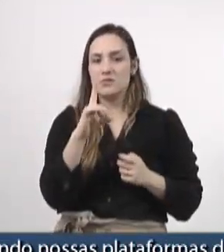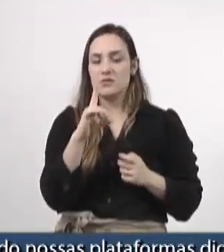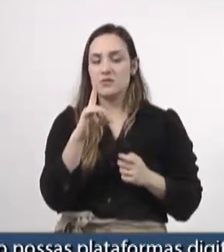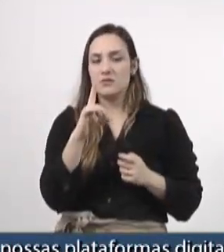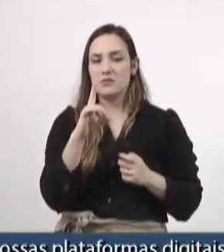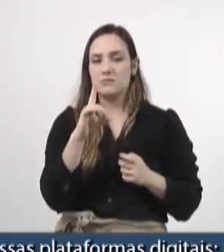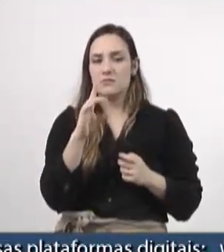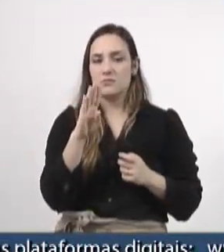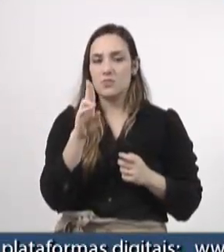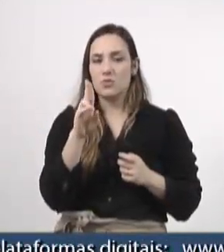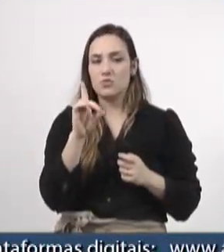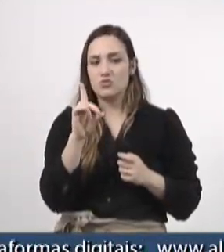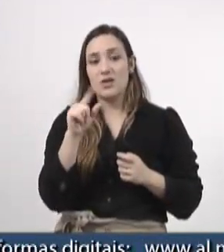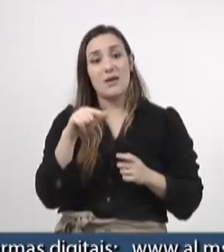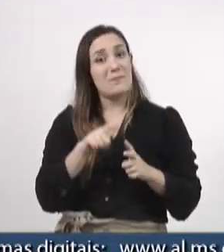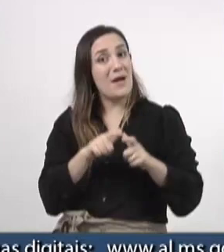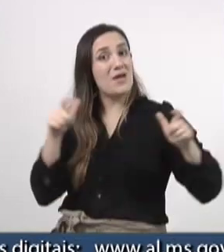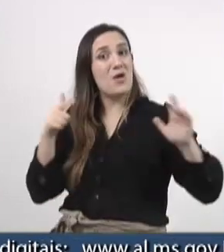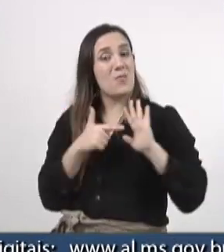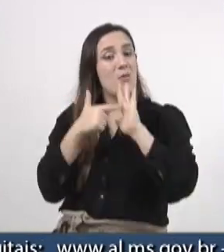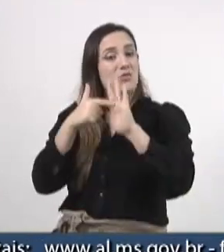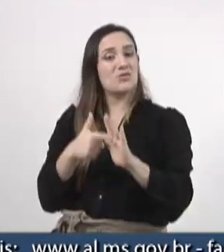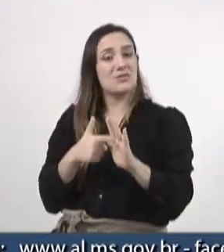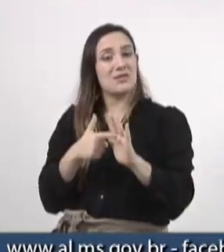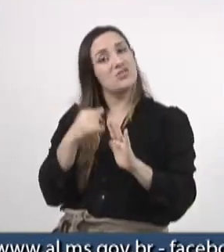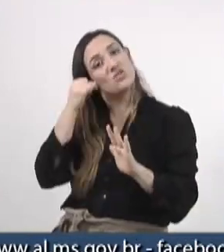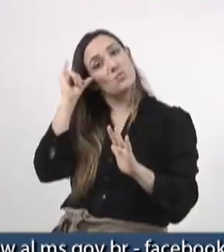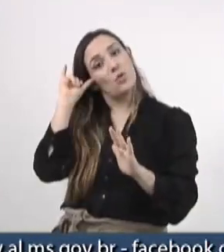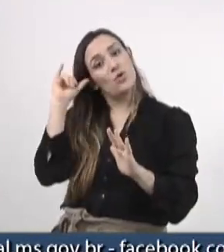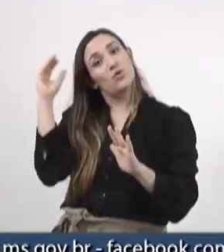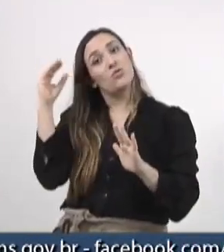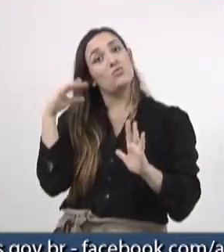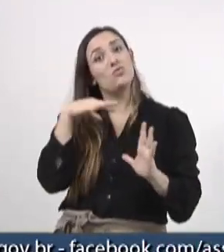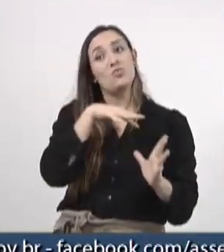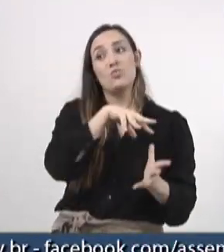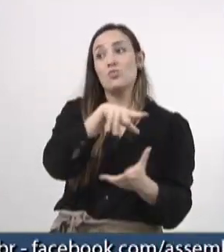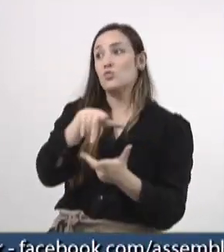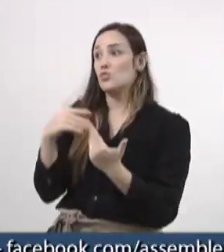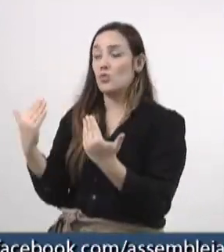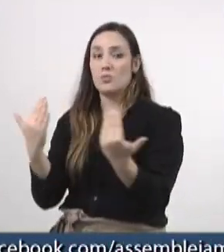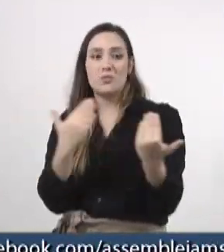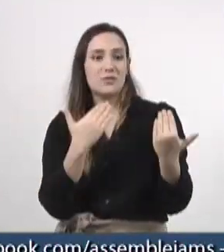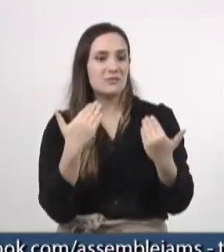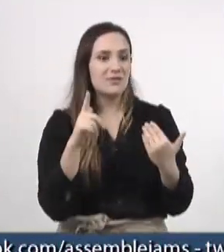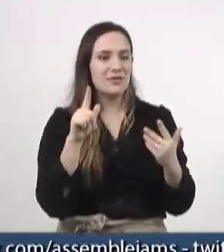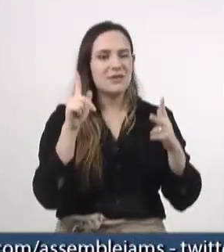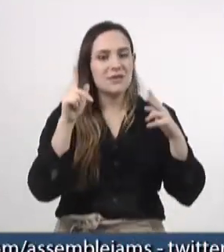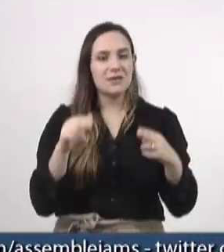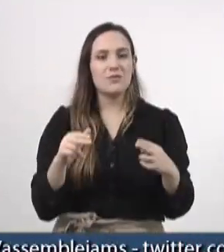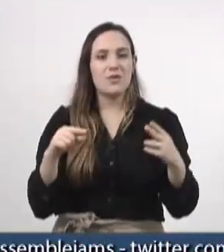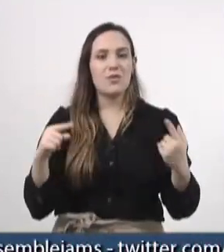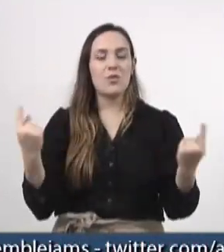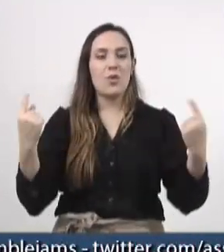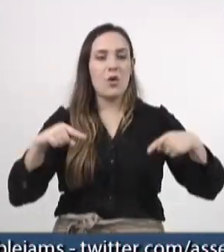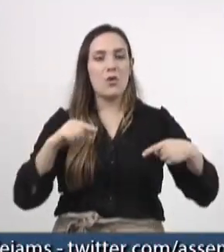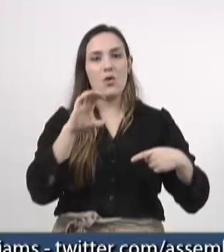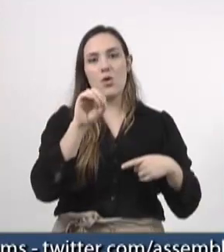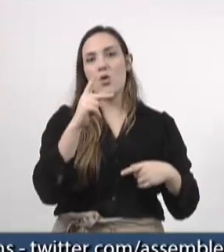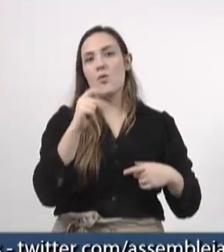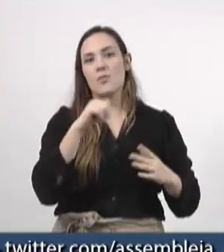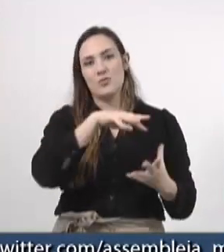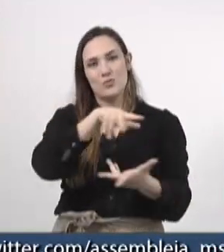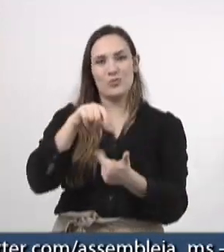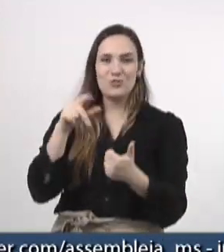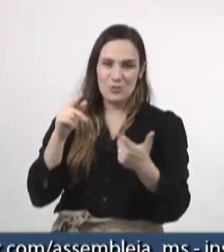maior exposição de gado do mundo, sendo reconhecida como a Copa do Mundo das Exposições.